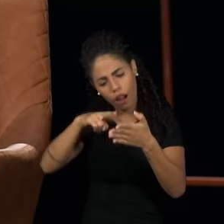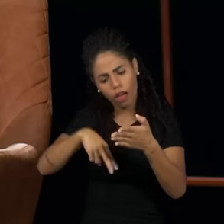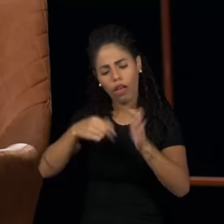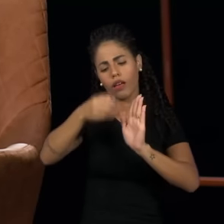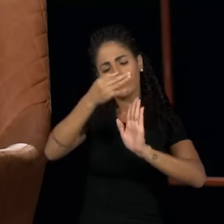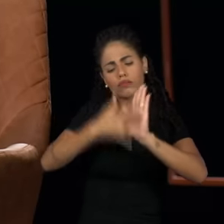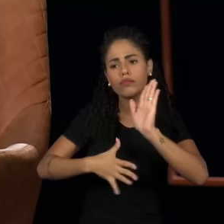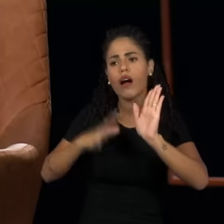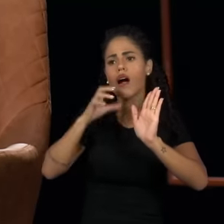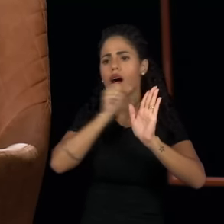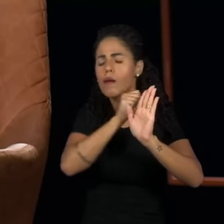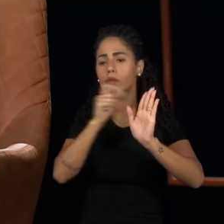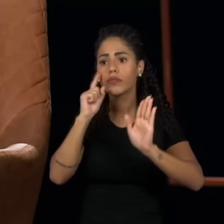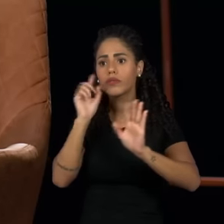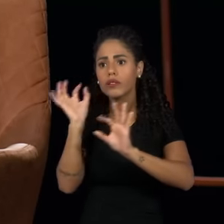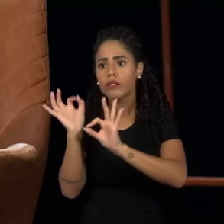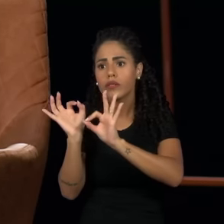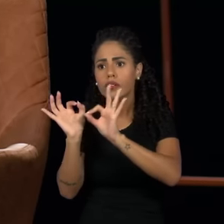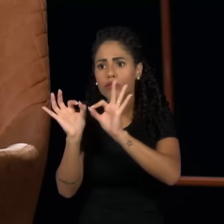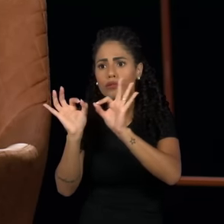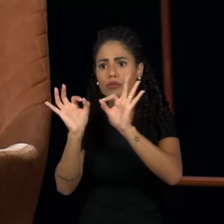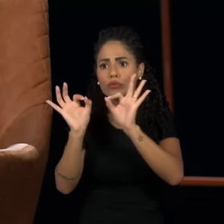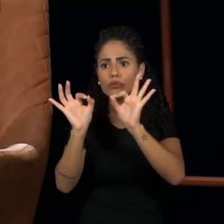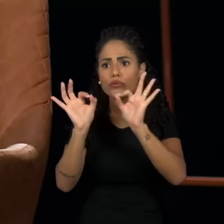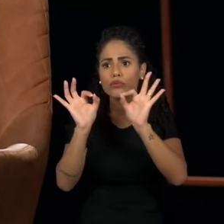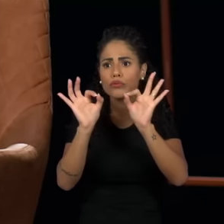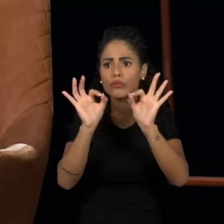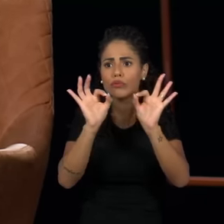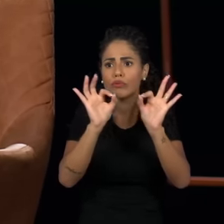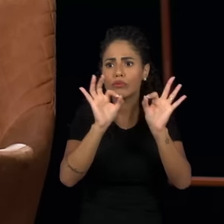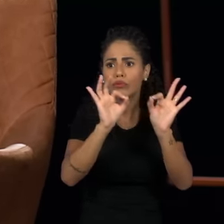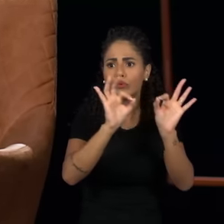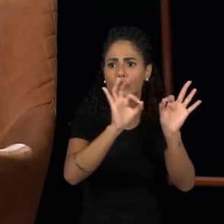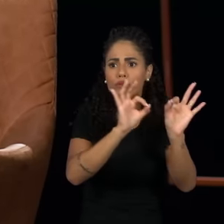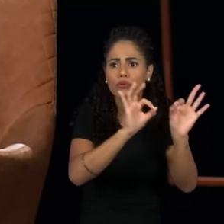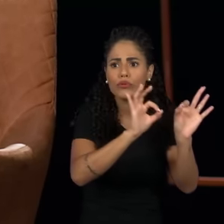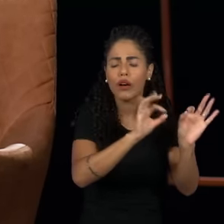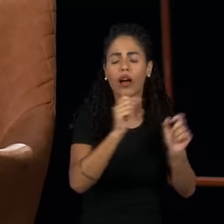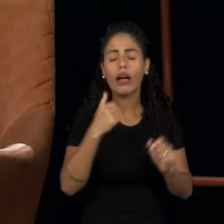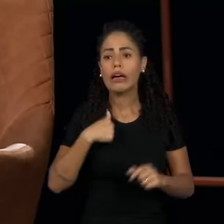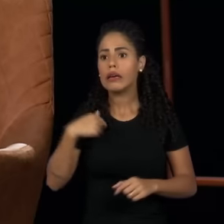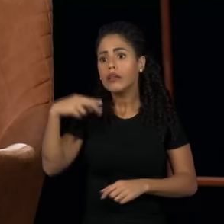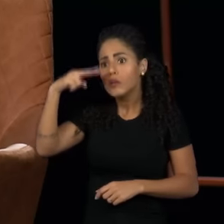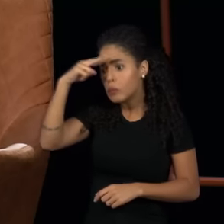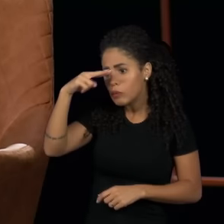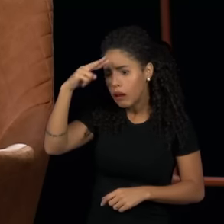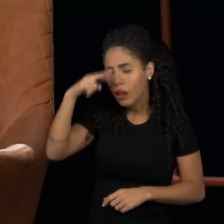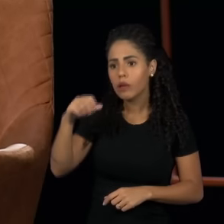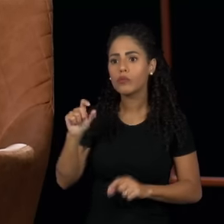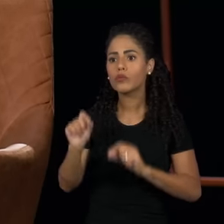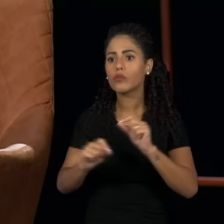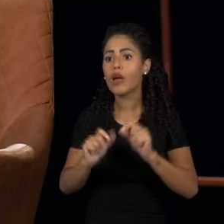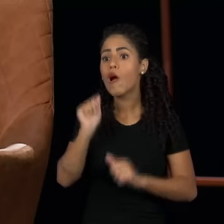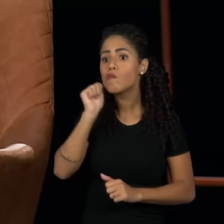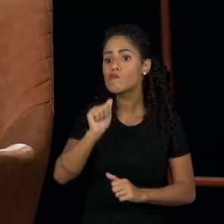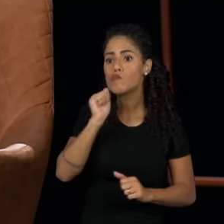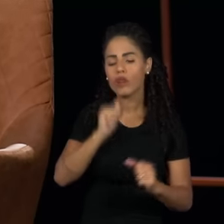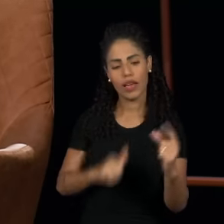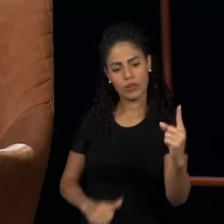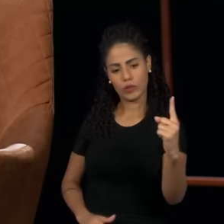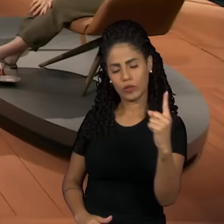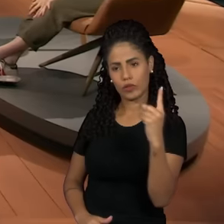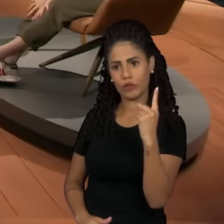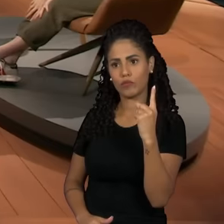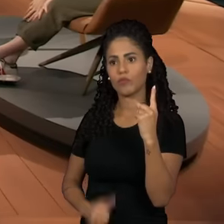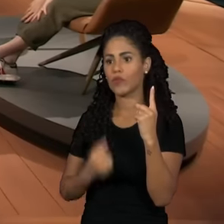E quando você assiste a cena, que você vai se tocando do que você está fazendo. Eu me lembro de muitas mulheres chegarem até mim, teve uma até que